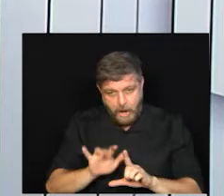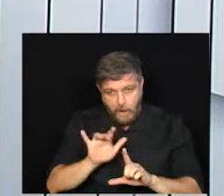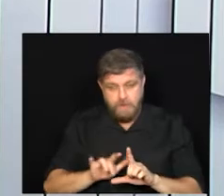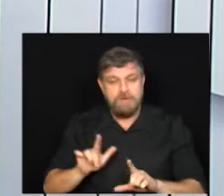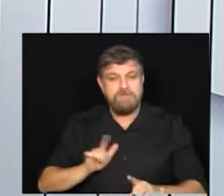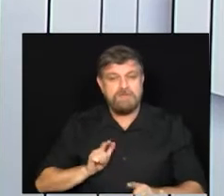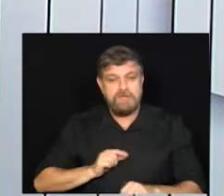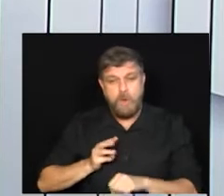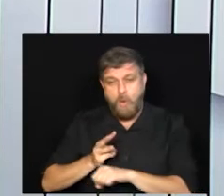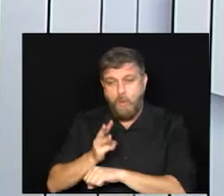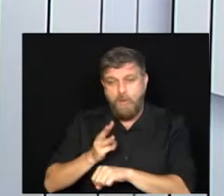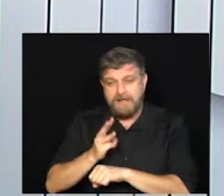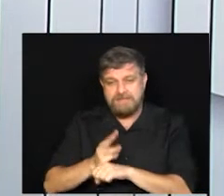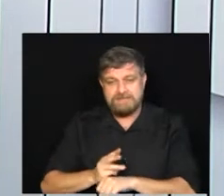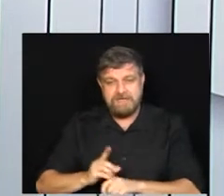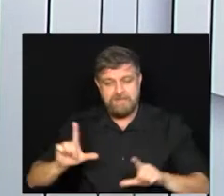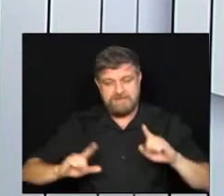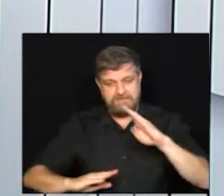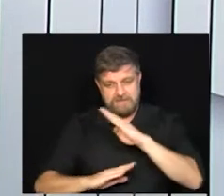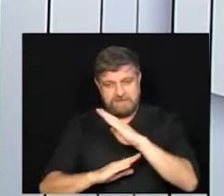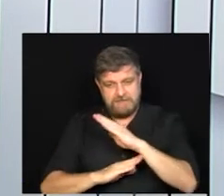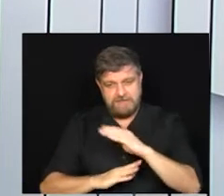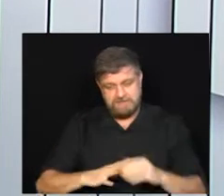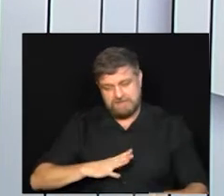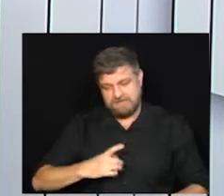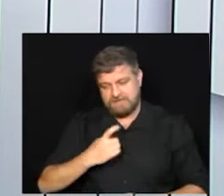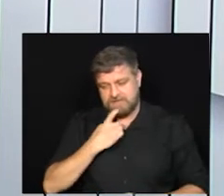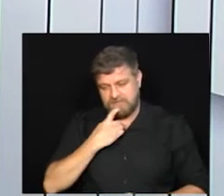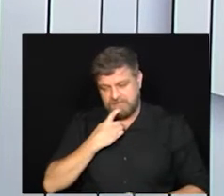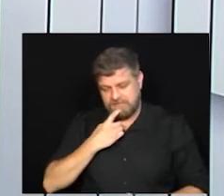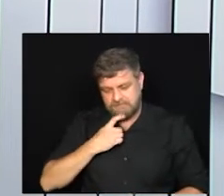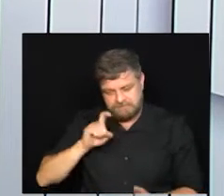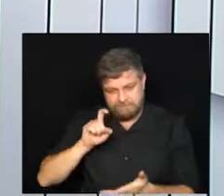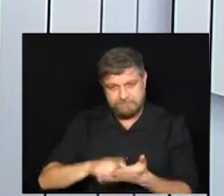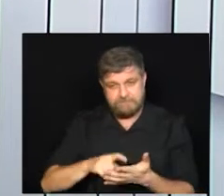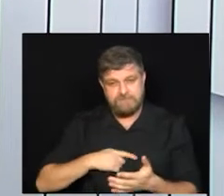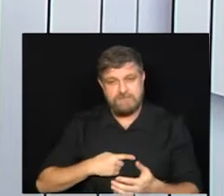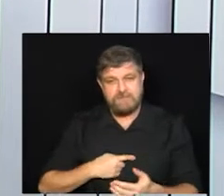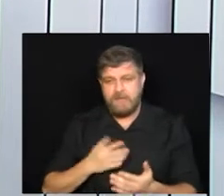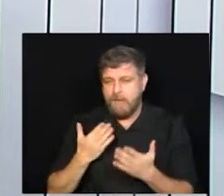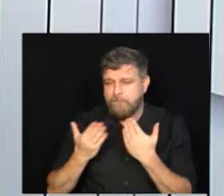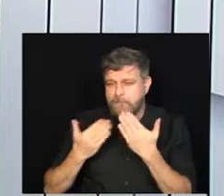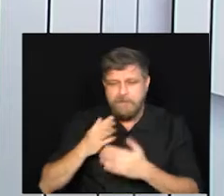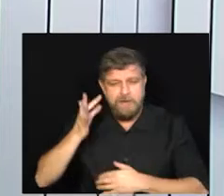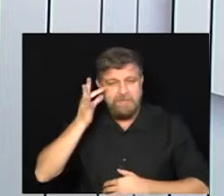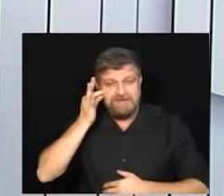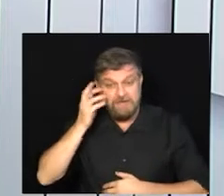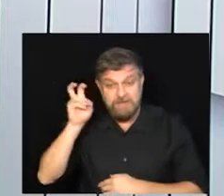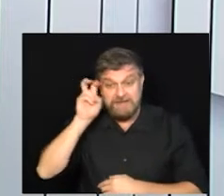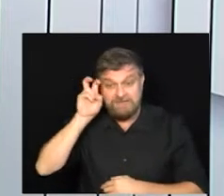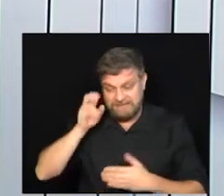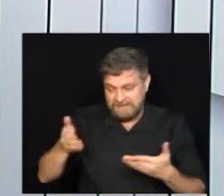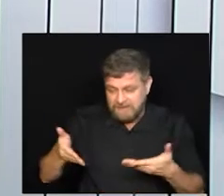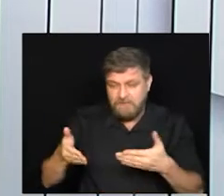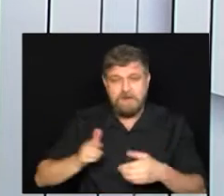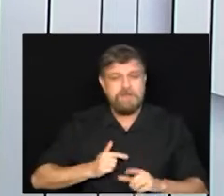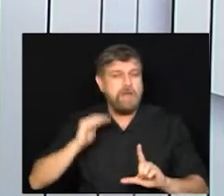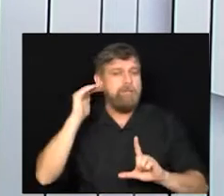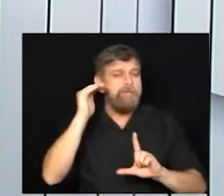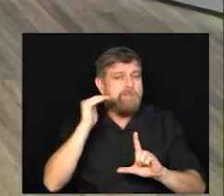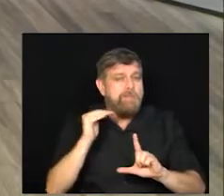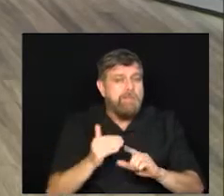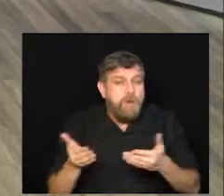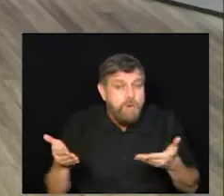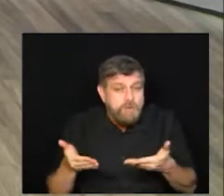escrito WhatsApp TV Câmara Campinas. Você clica e a gente conversa ao vivo nesta quinta-feira. E o que teremos